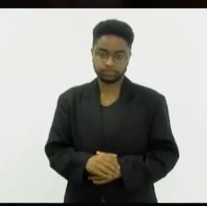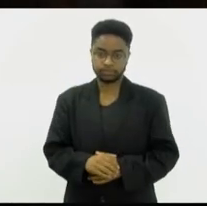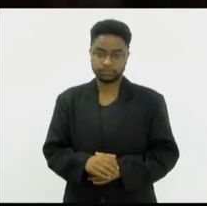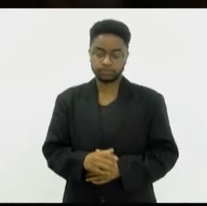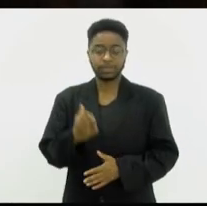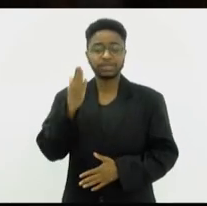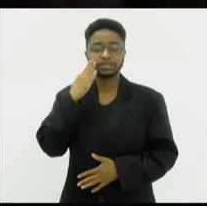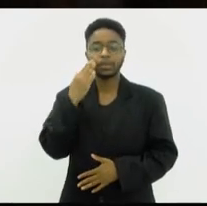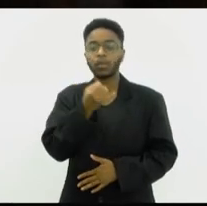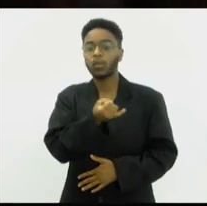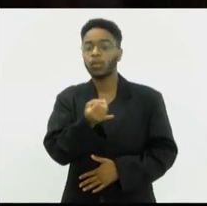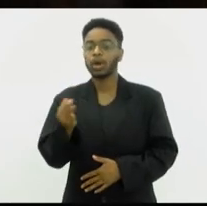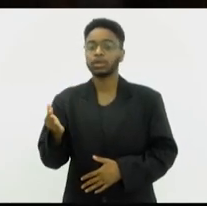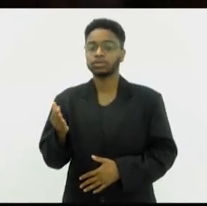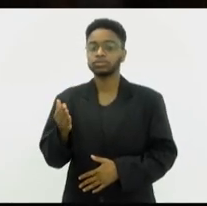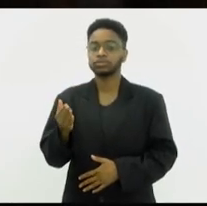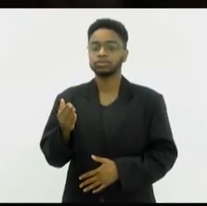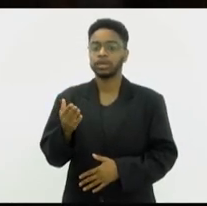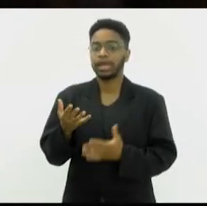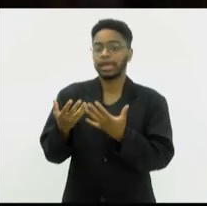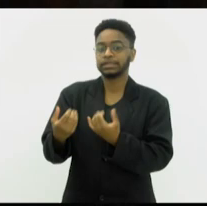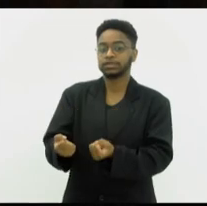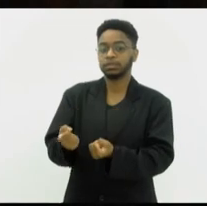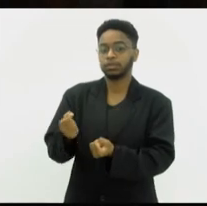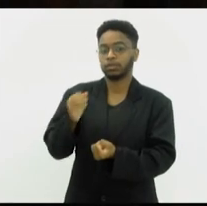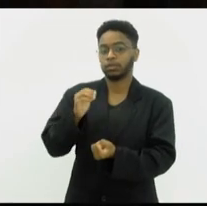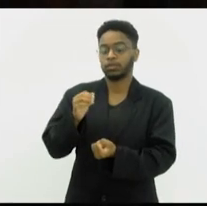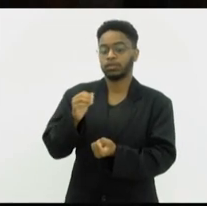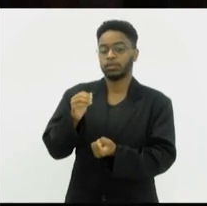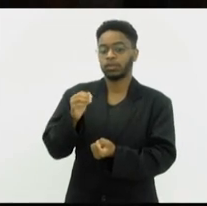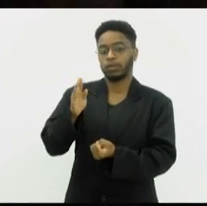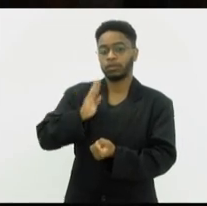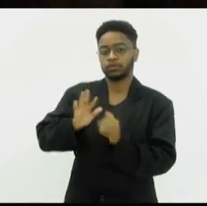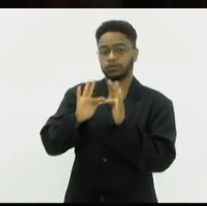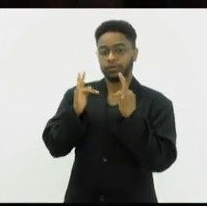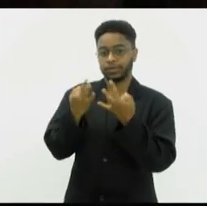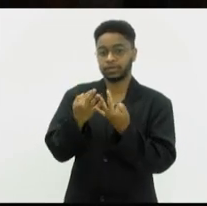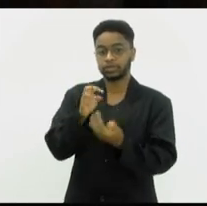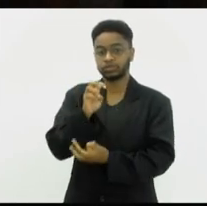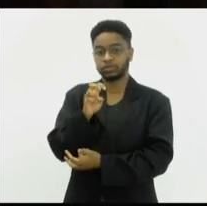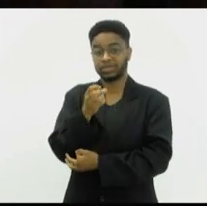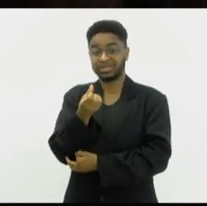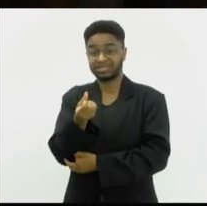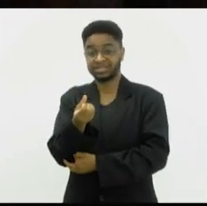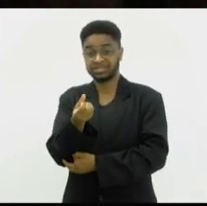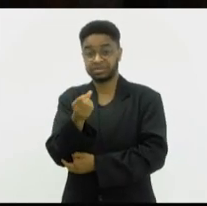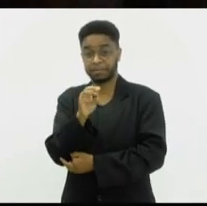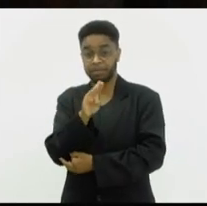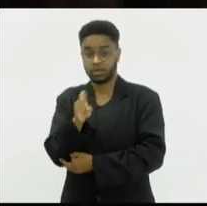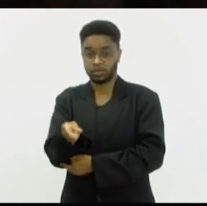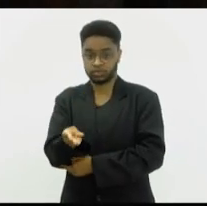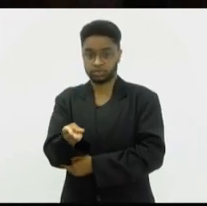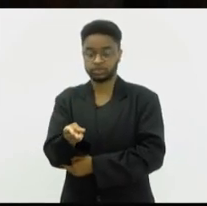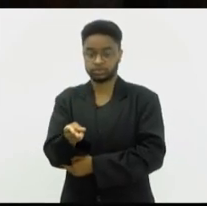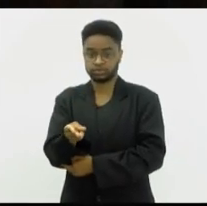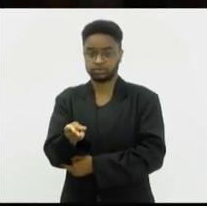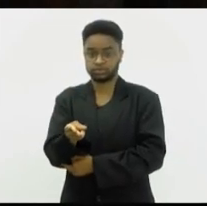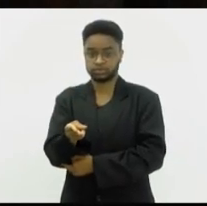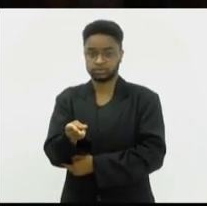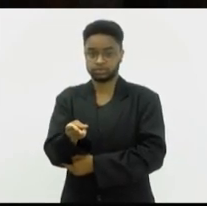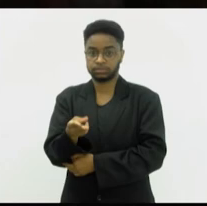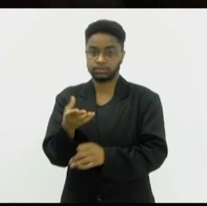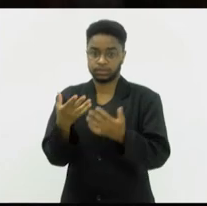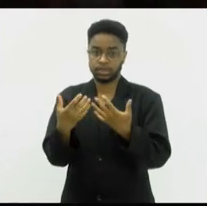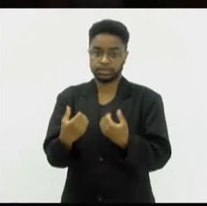Sabe quantos recebem o Bolsa Família? 56 milhões. Dos 203, 56 milhões